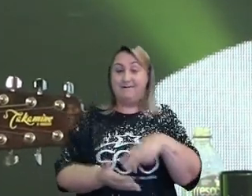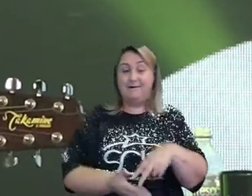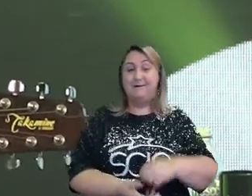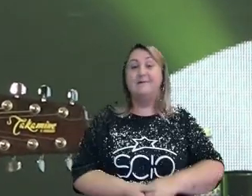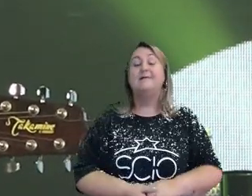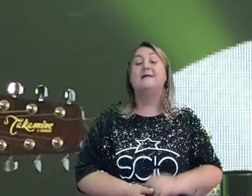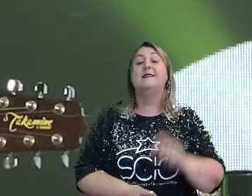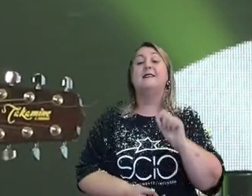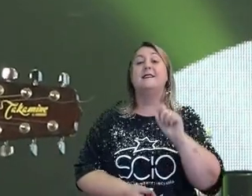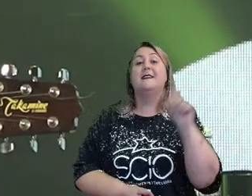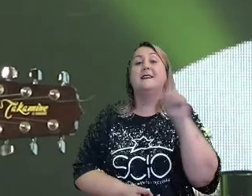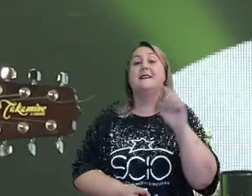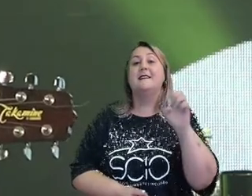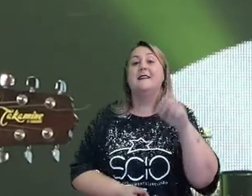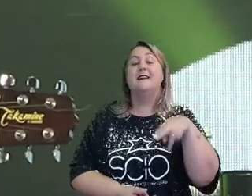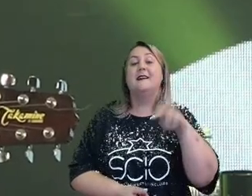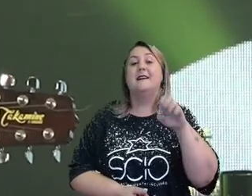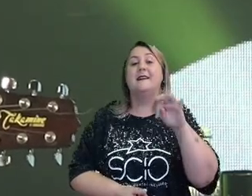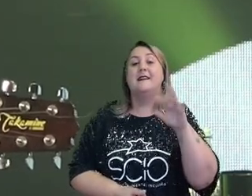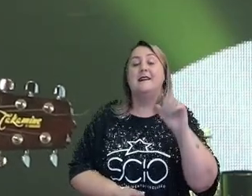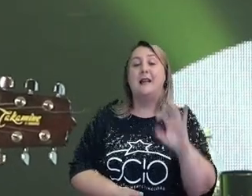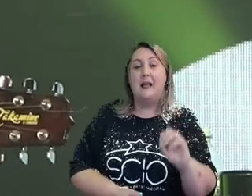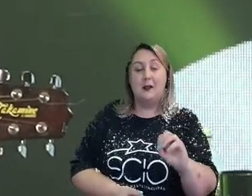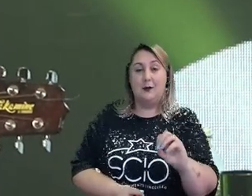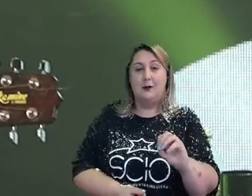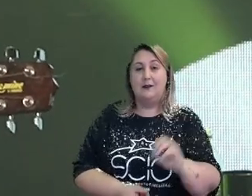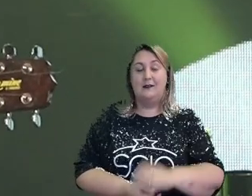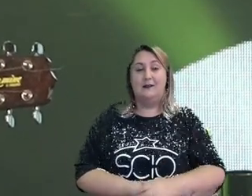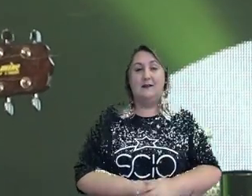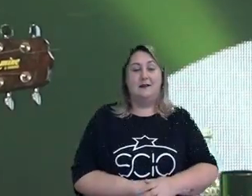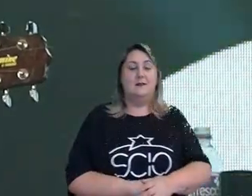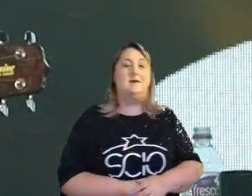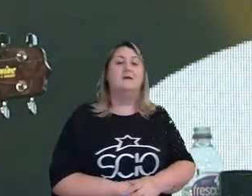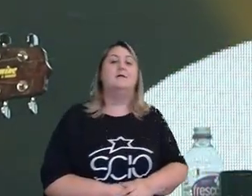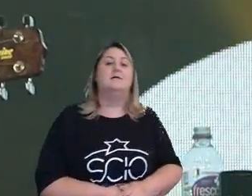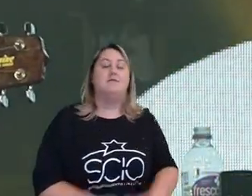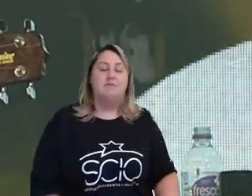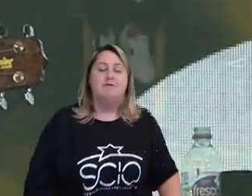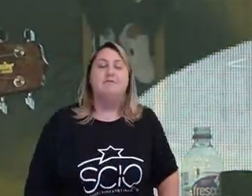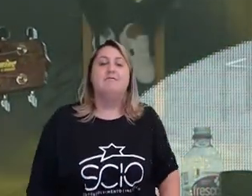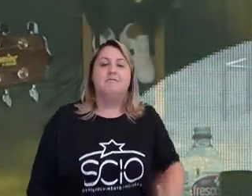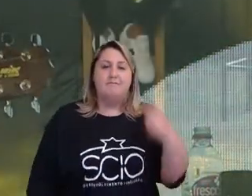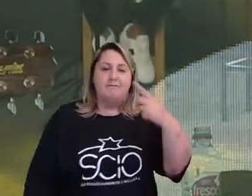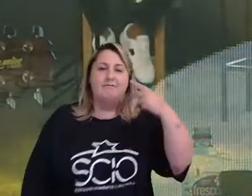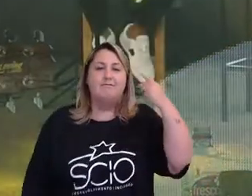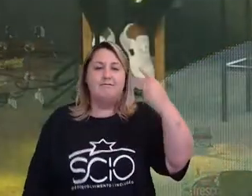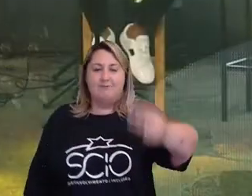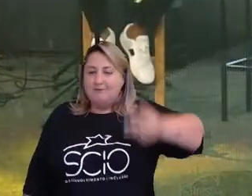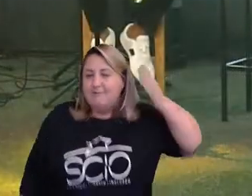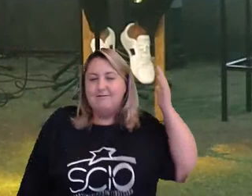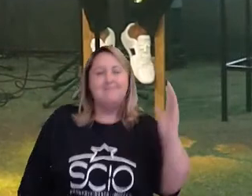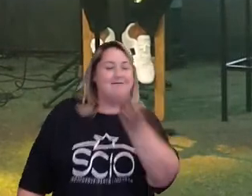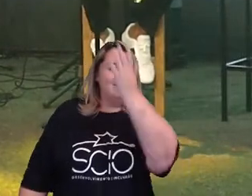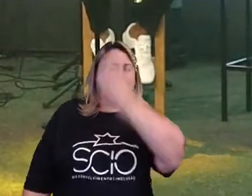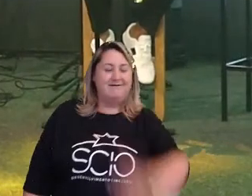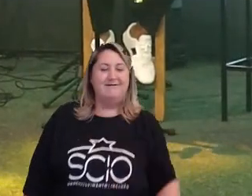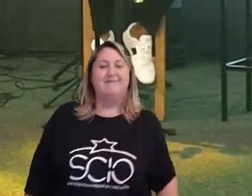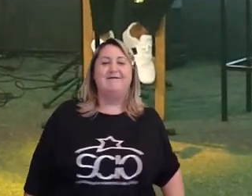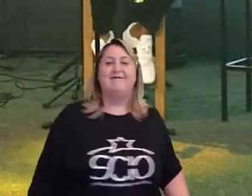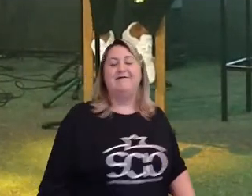com Zé Neto e Cristiano, assim, segura aí. Um, dois, três,